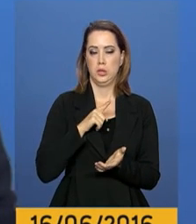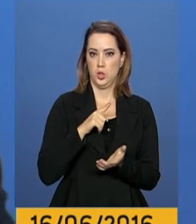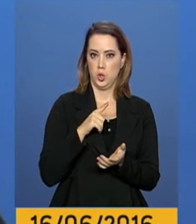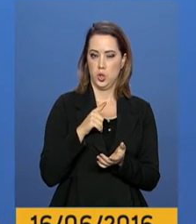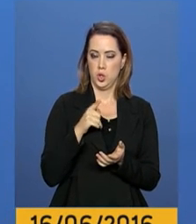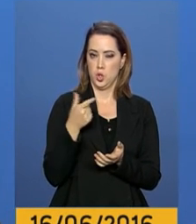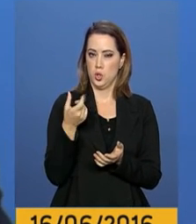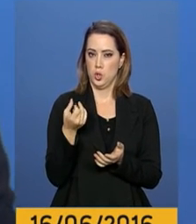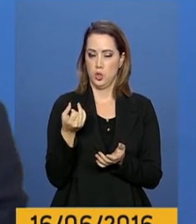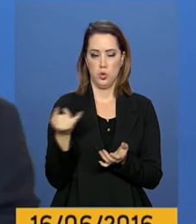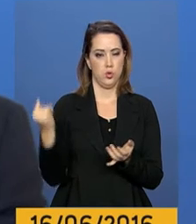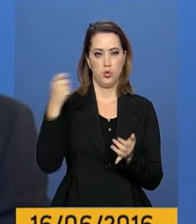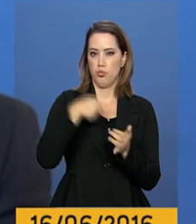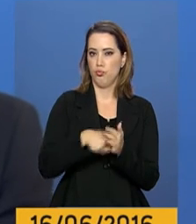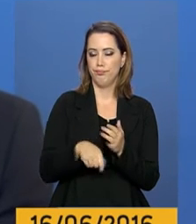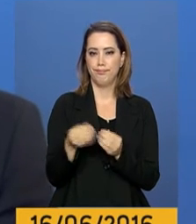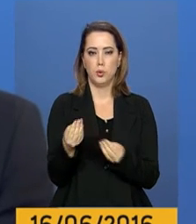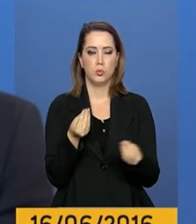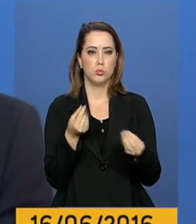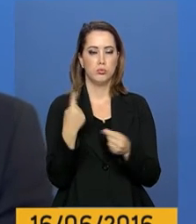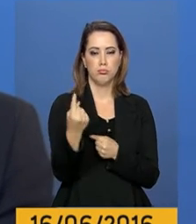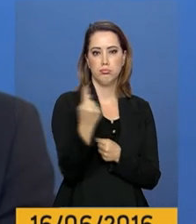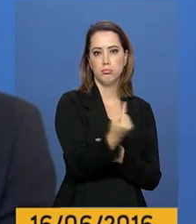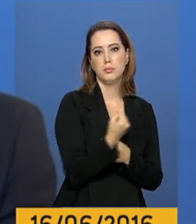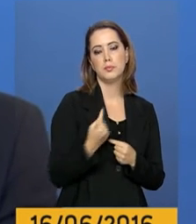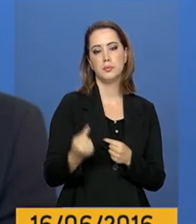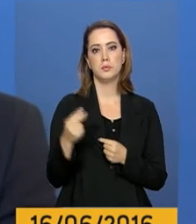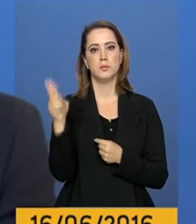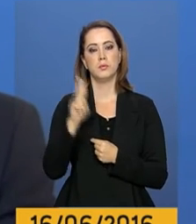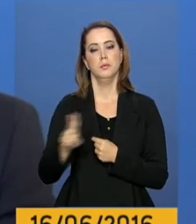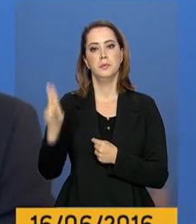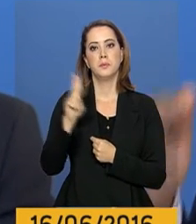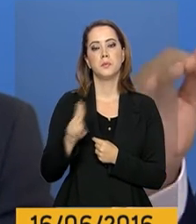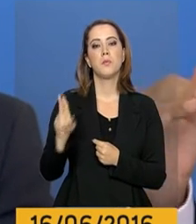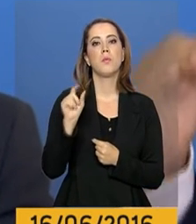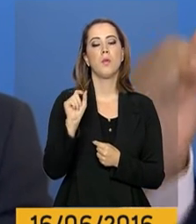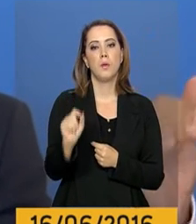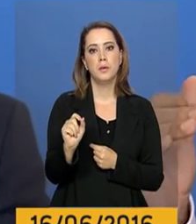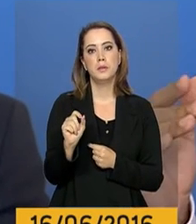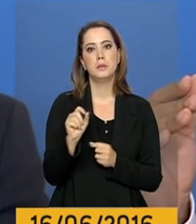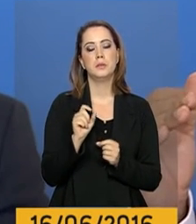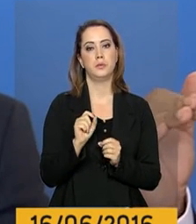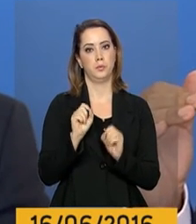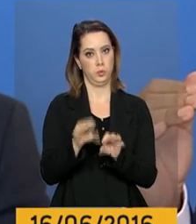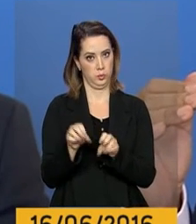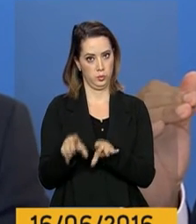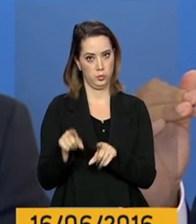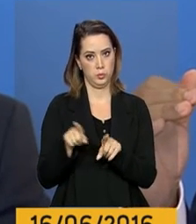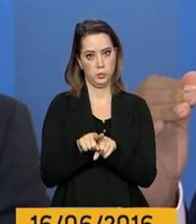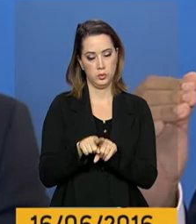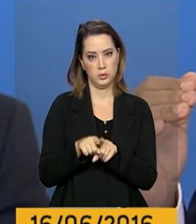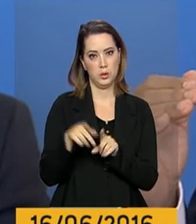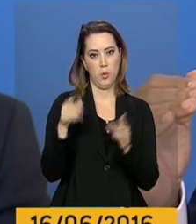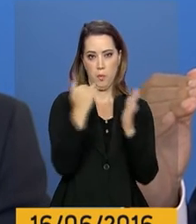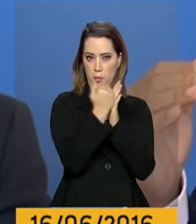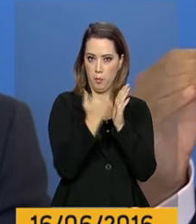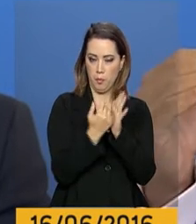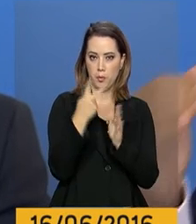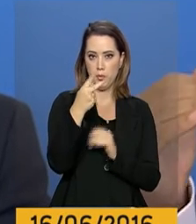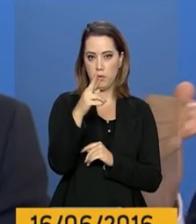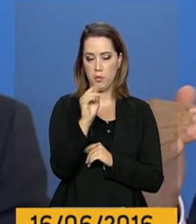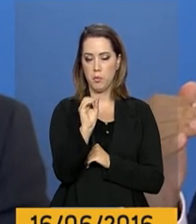tributária de cada instituição de ensino. Então, o comportamento do ProUni,